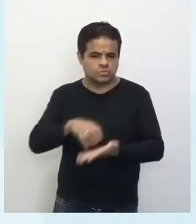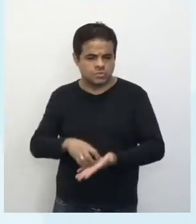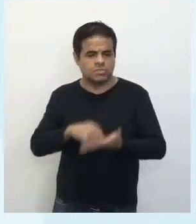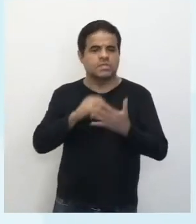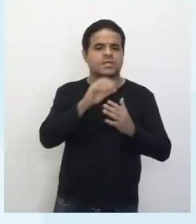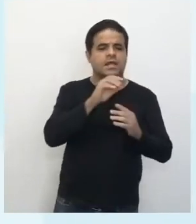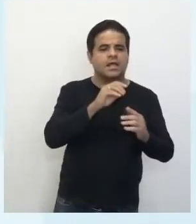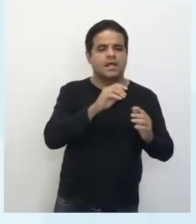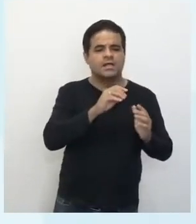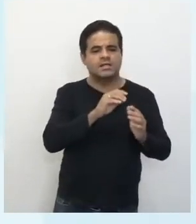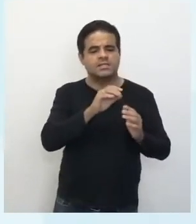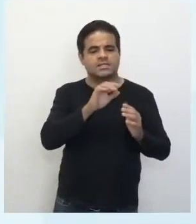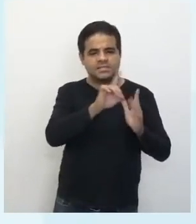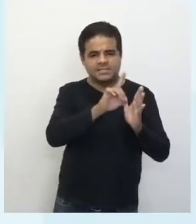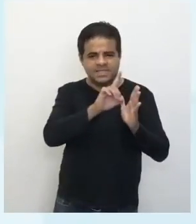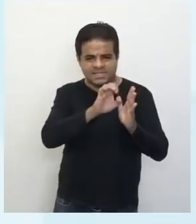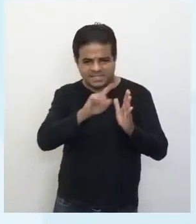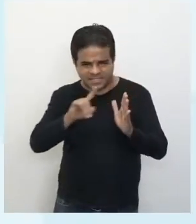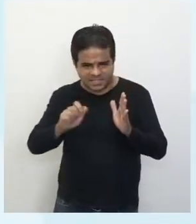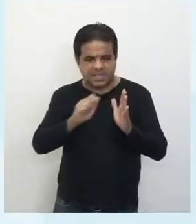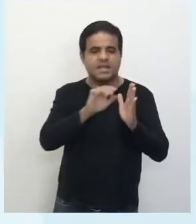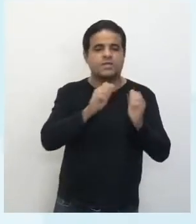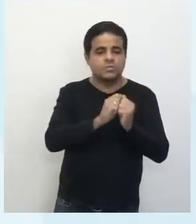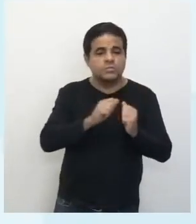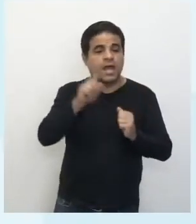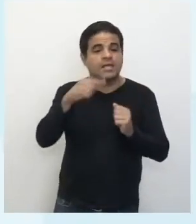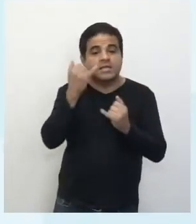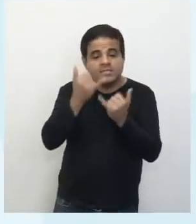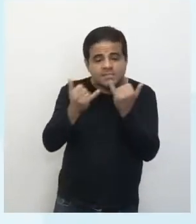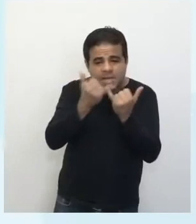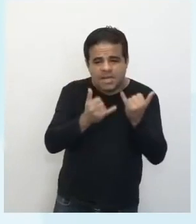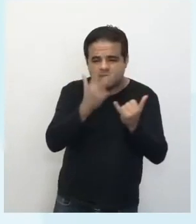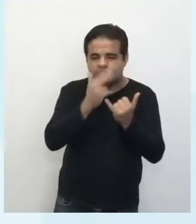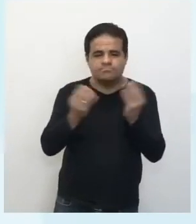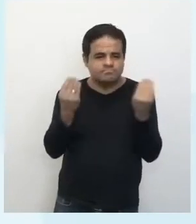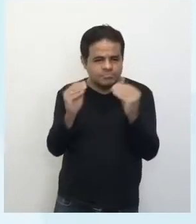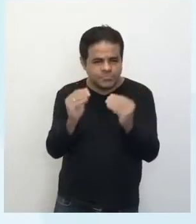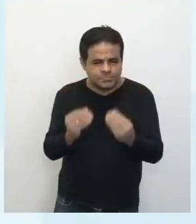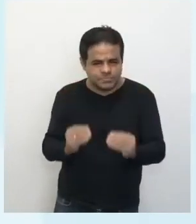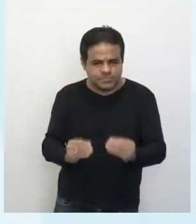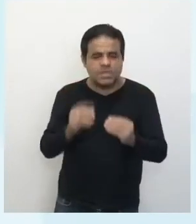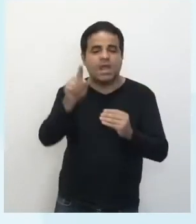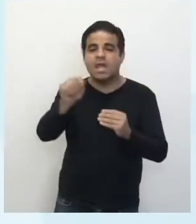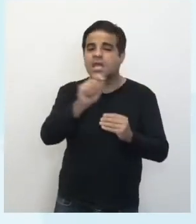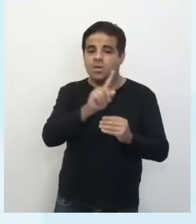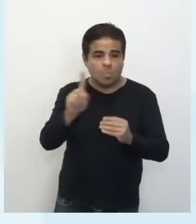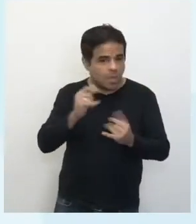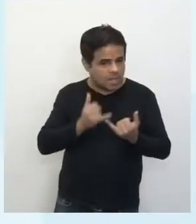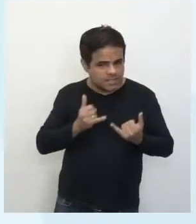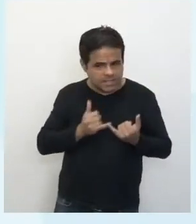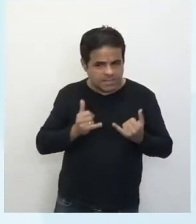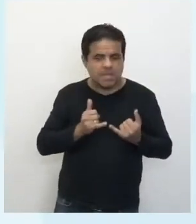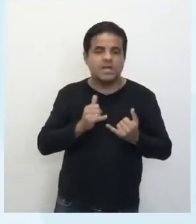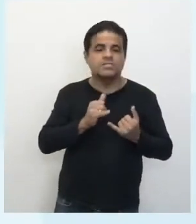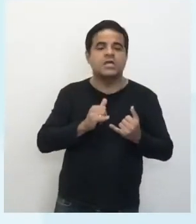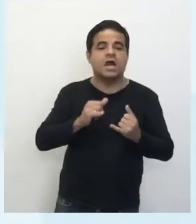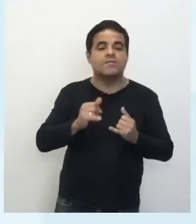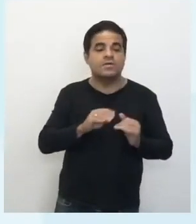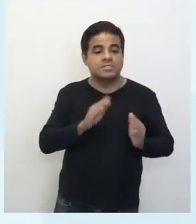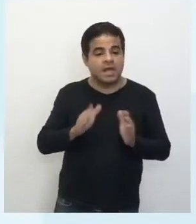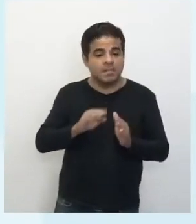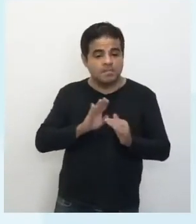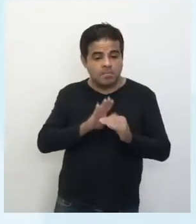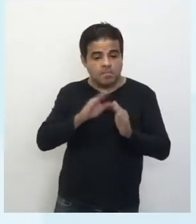com dezena, centena com centena. Aqui a gente põe semelhante com semelhante, não é isso? E quem não é semelhante, você vai pulando os